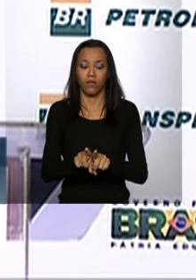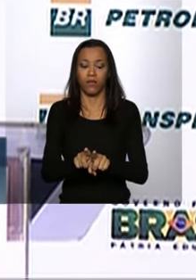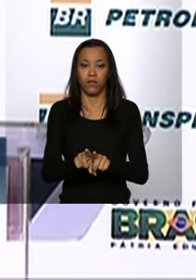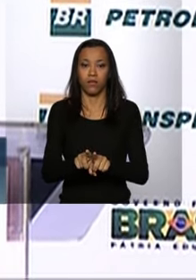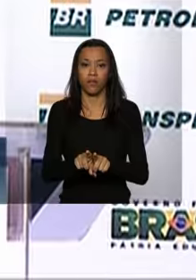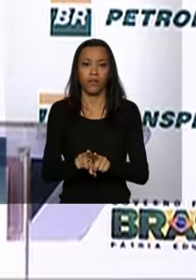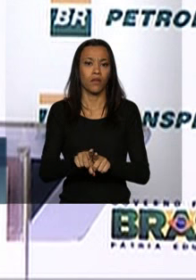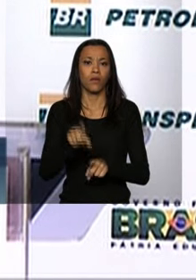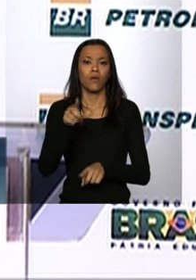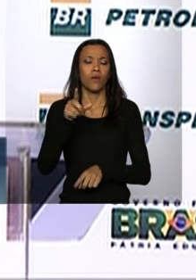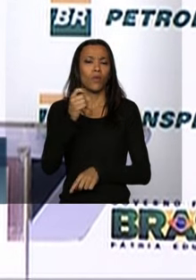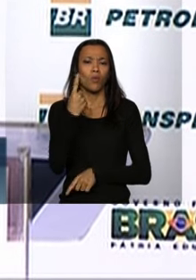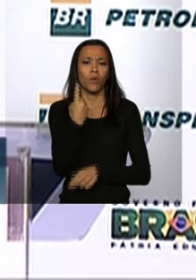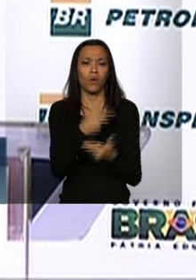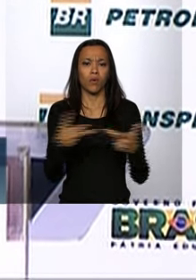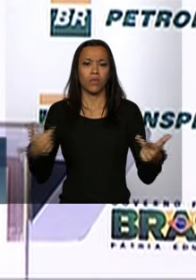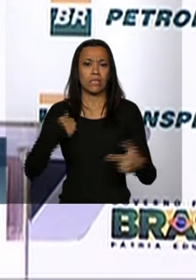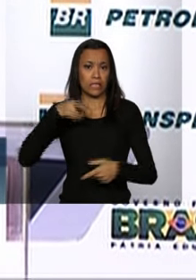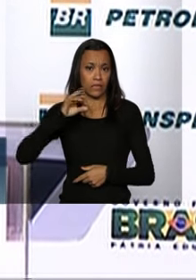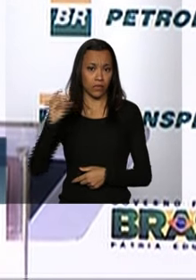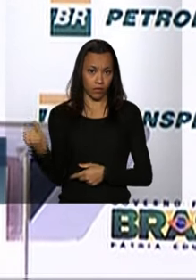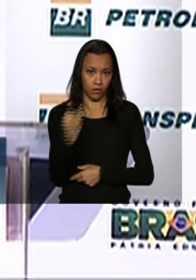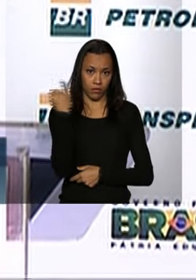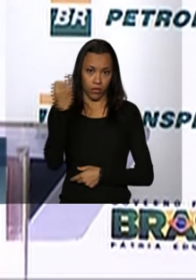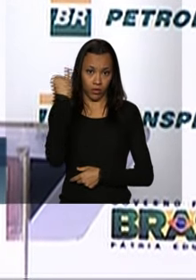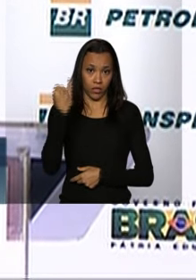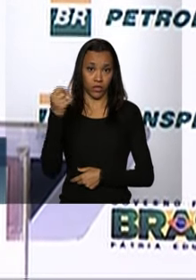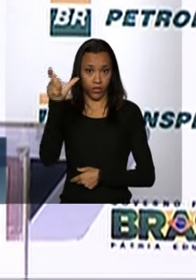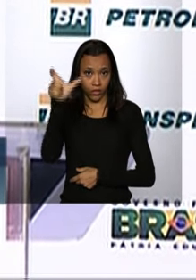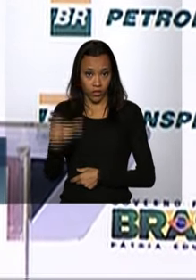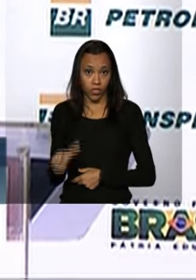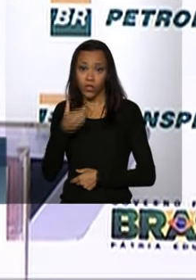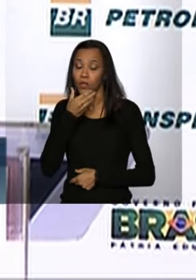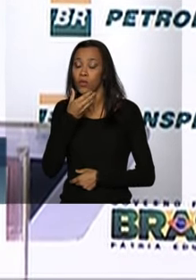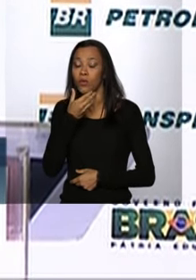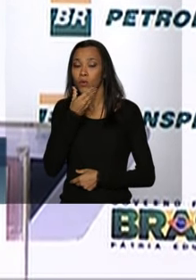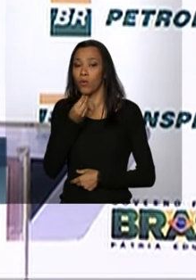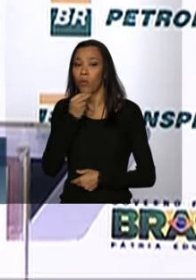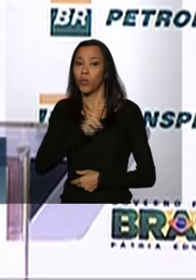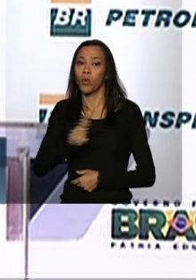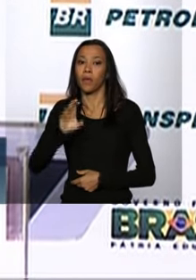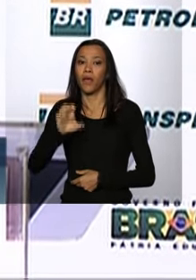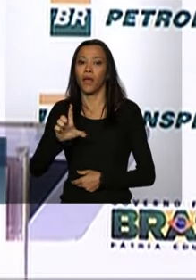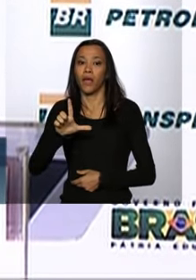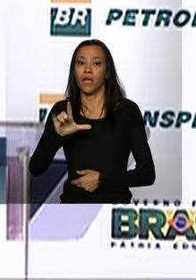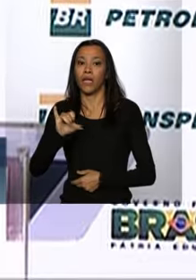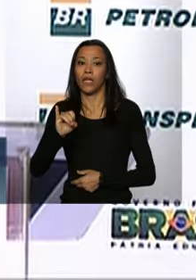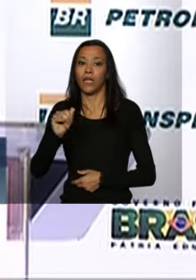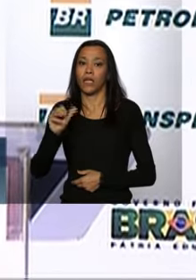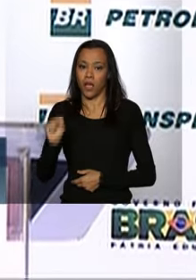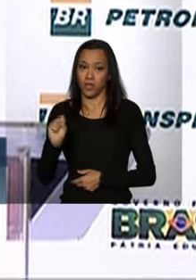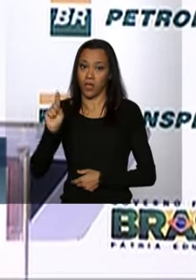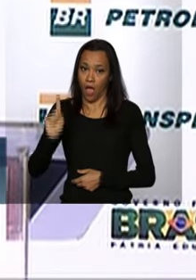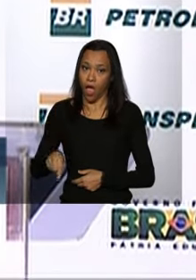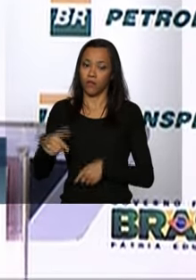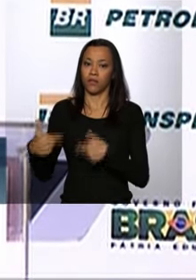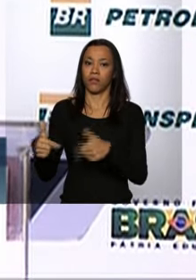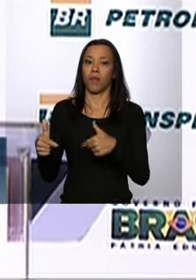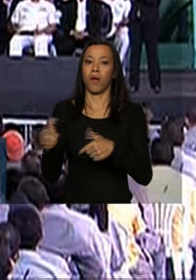a função muito importante que o Elísio fez nessas decisões, um funcionário exemplar da Petrobras, que eu gostaria aqui de